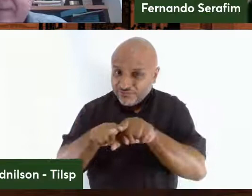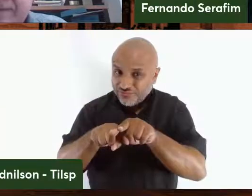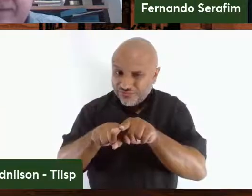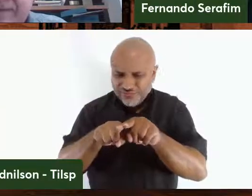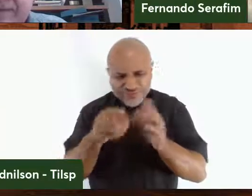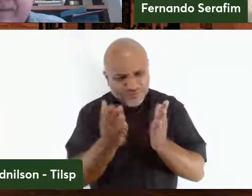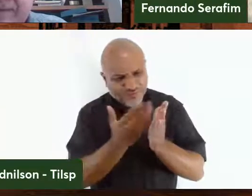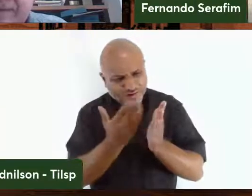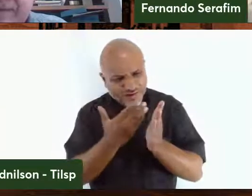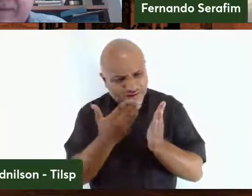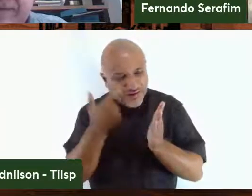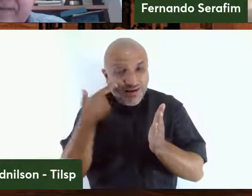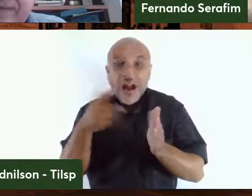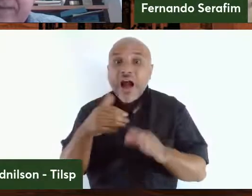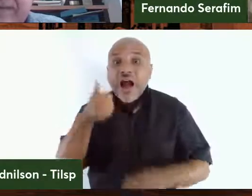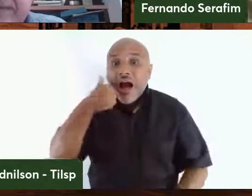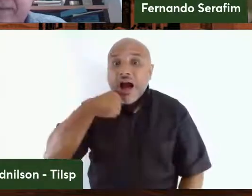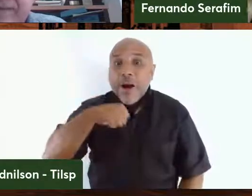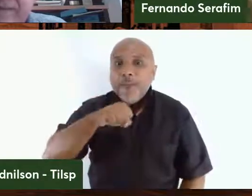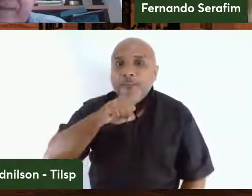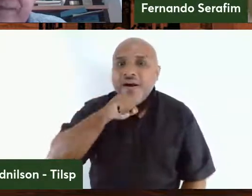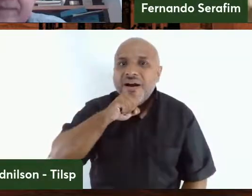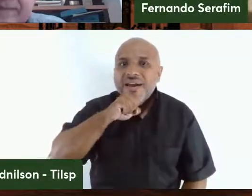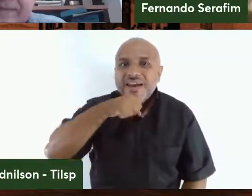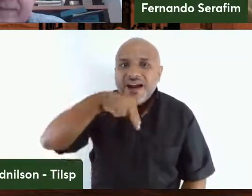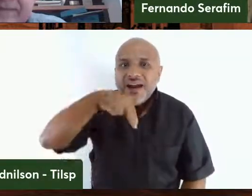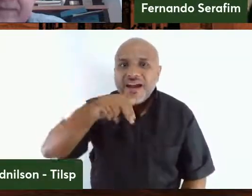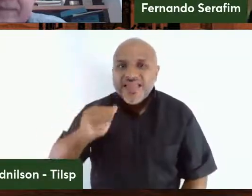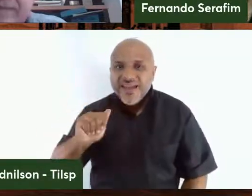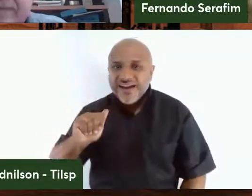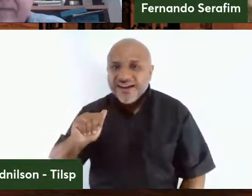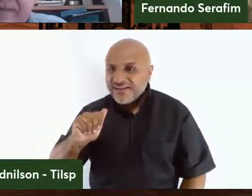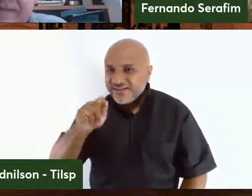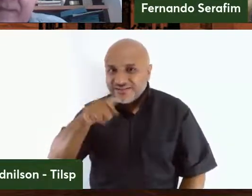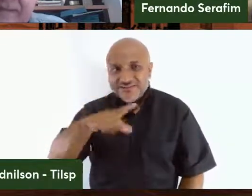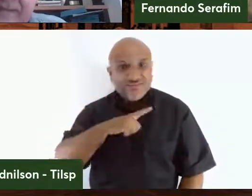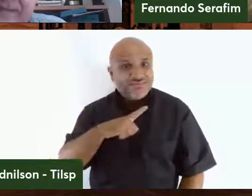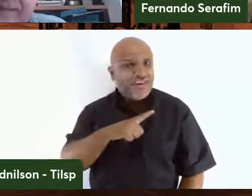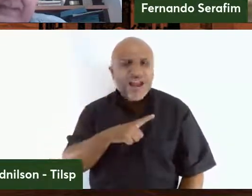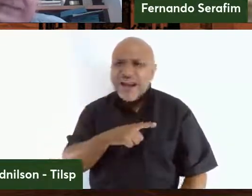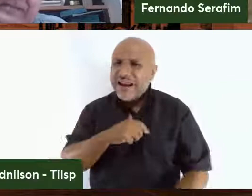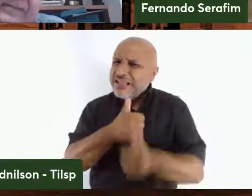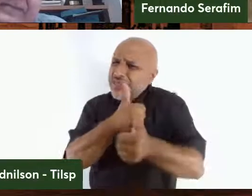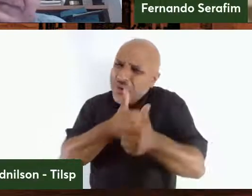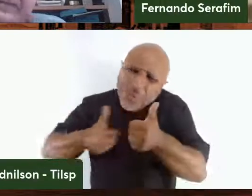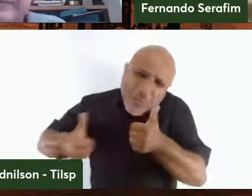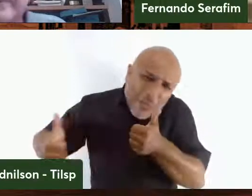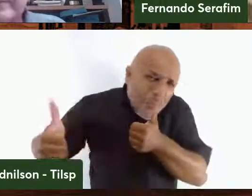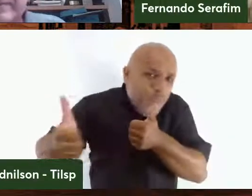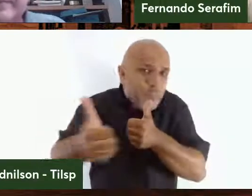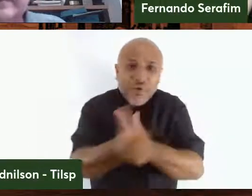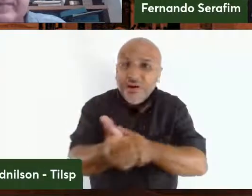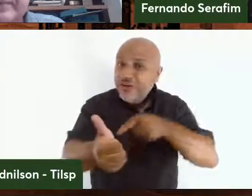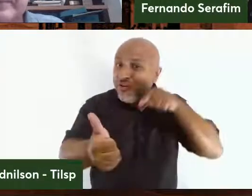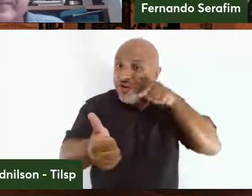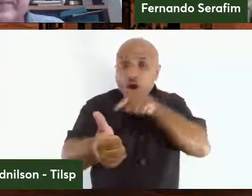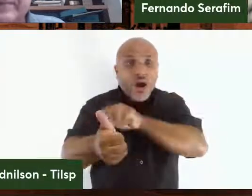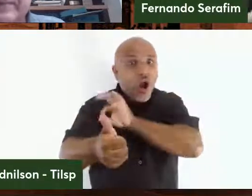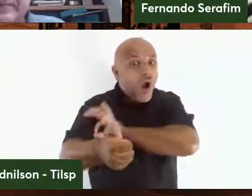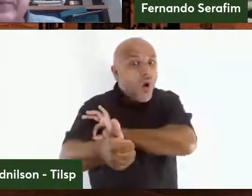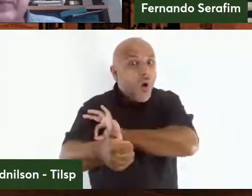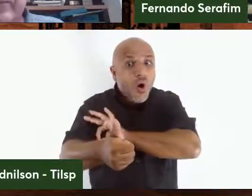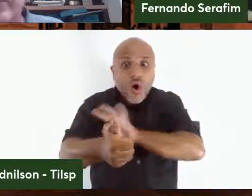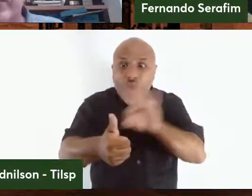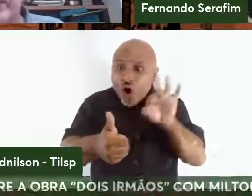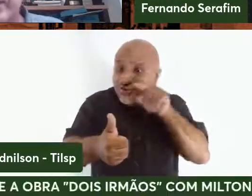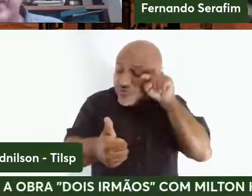obra, a mãe, a Zana, ela tem um protagonismo, né, absurdo ali, ela